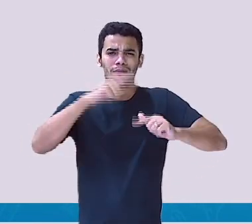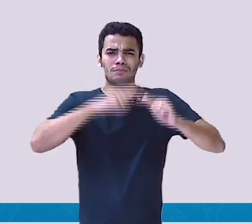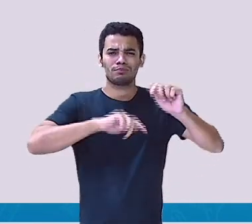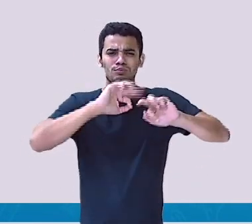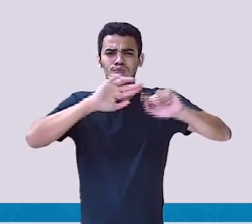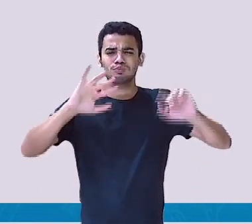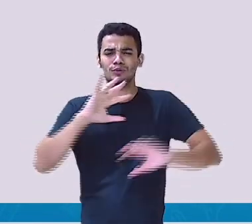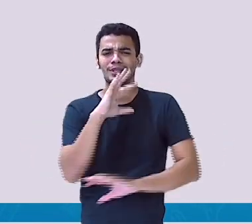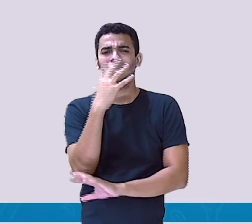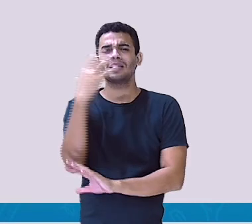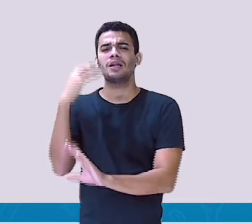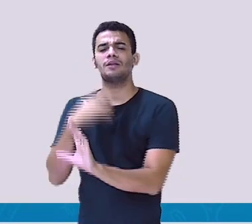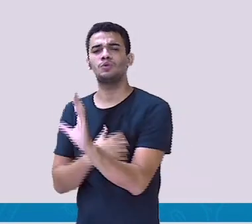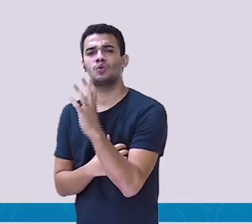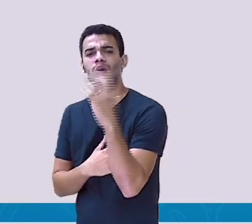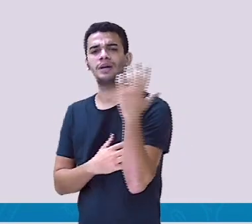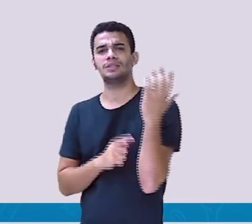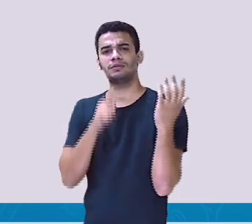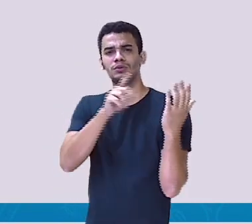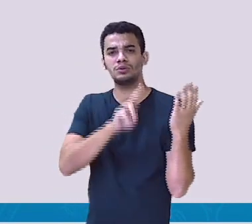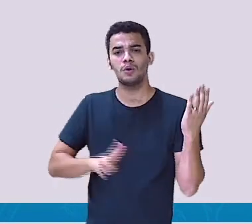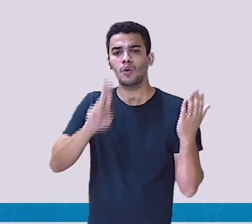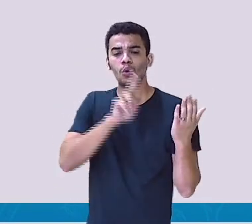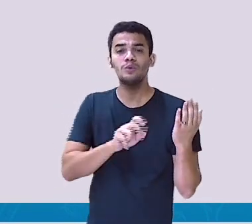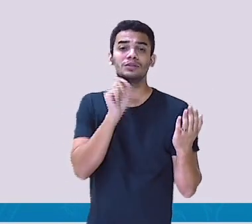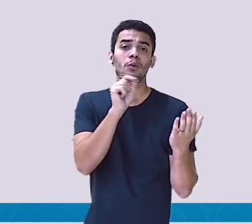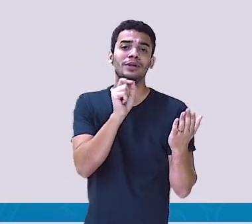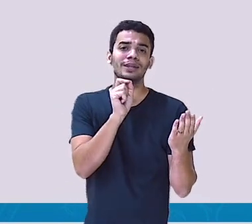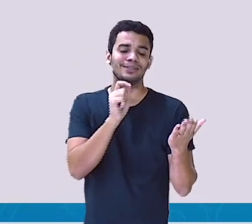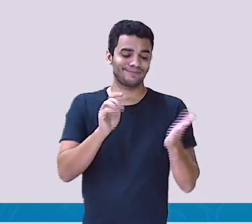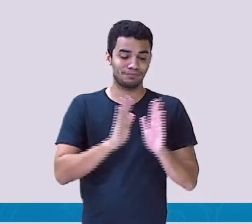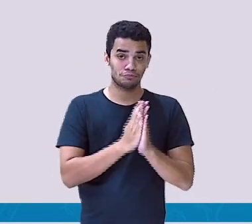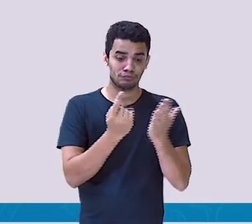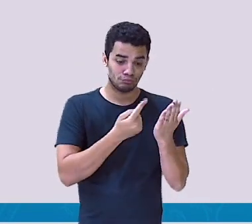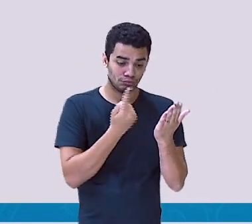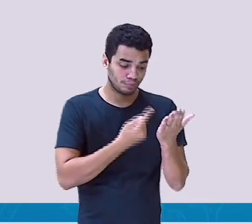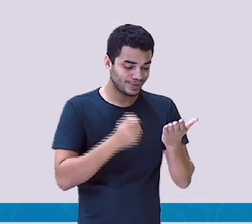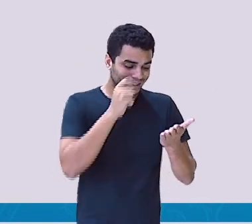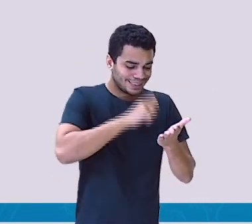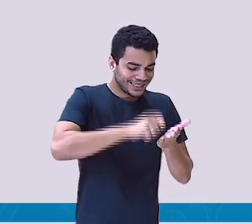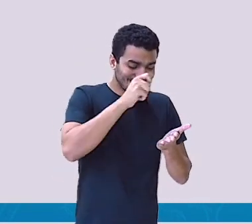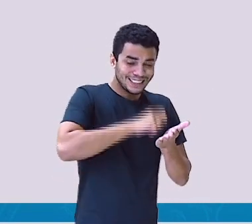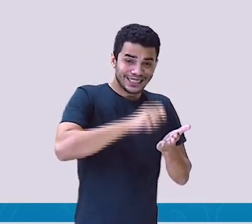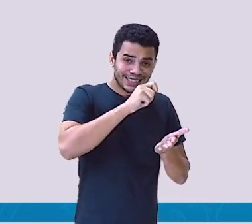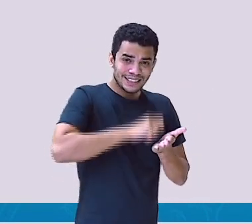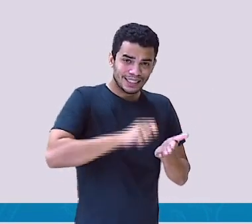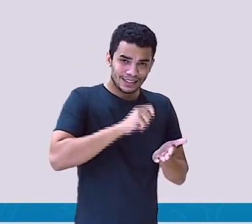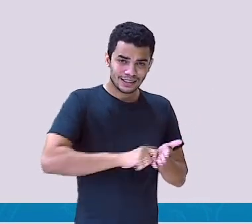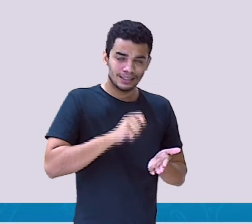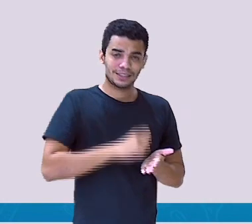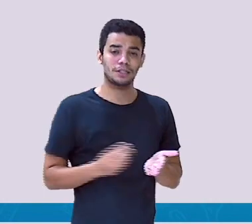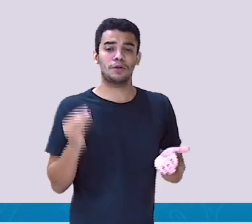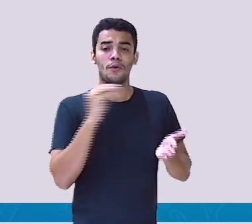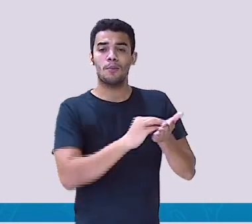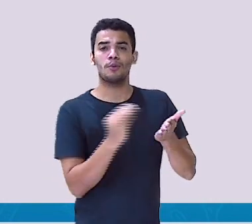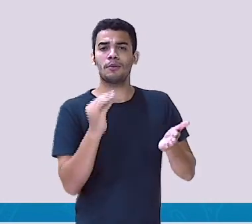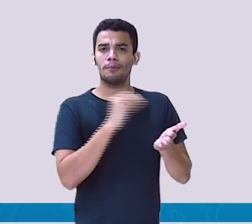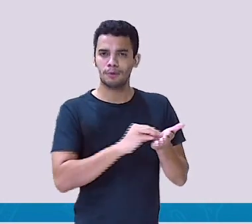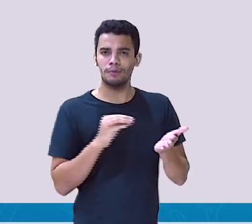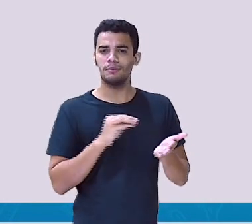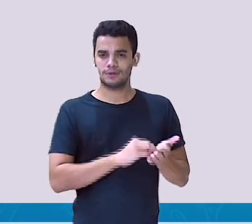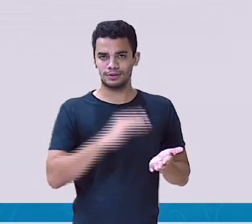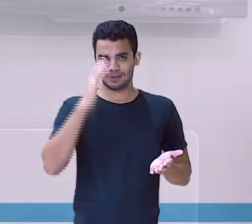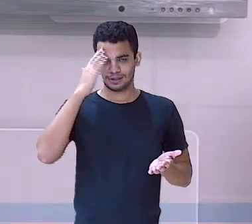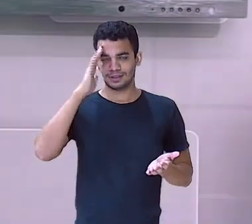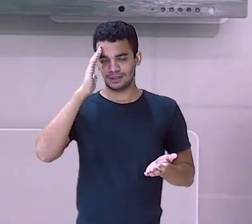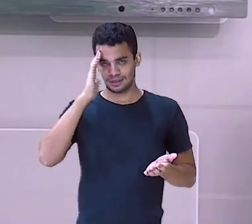dia a dia, o que você usa da natureza. Quais tipos de recursos naturais você utiliza na sua vida e no